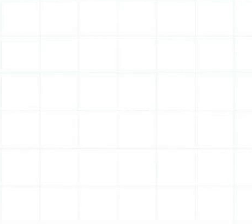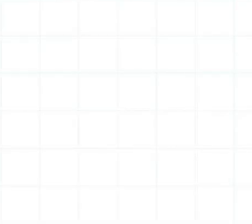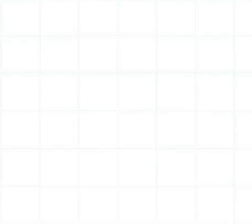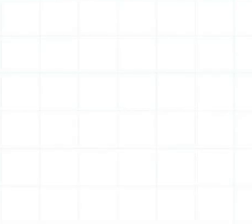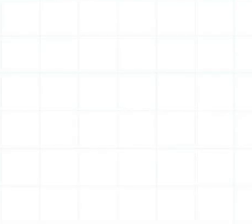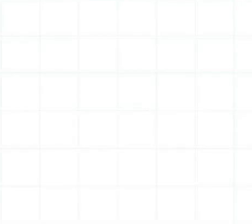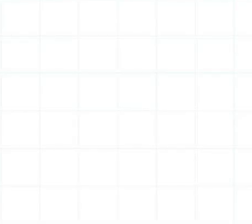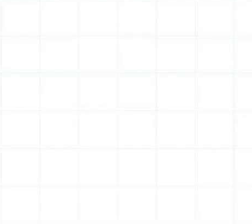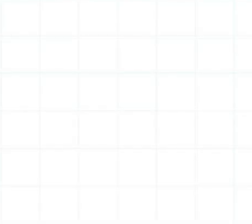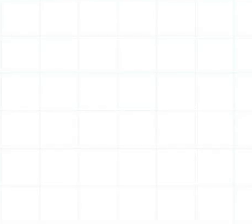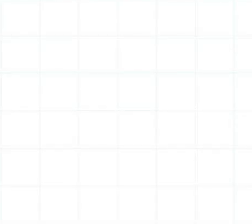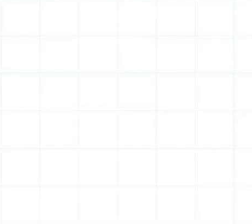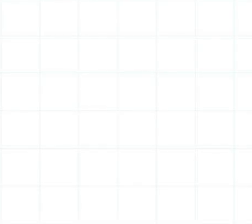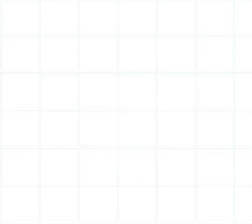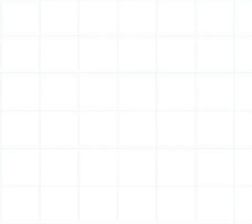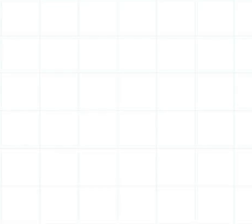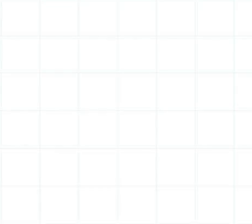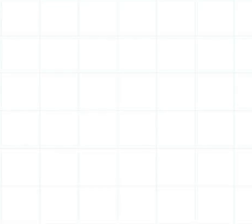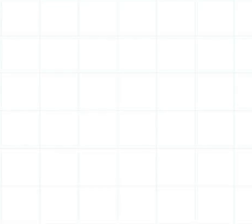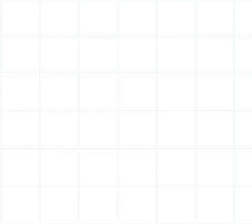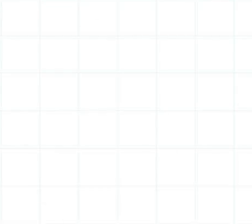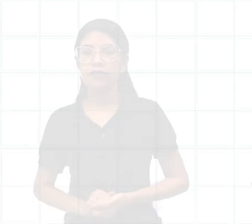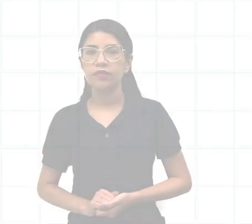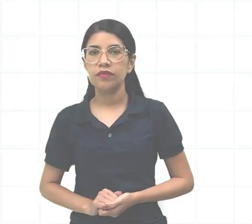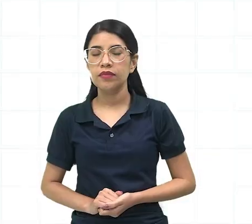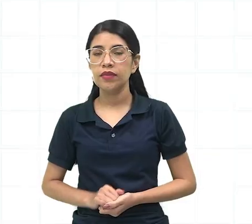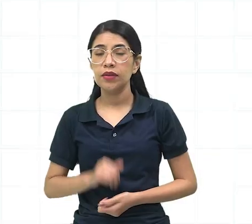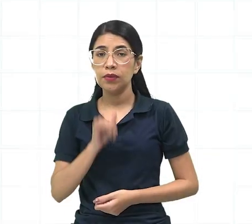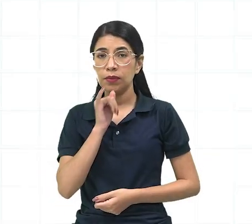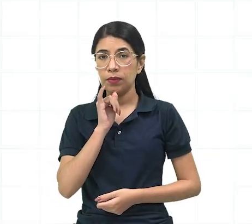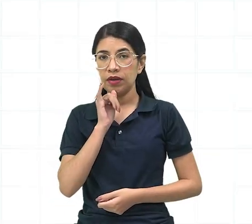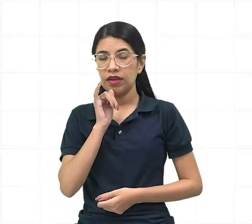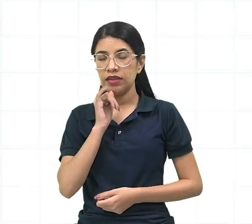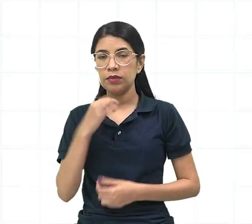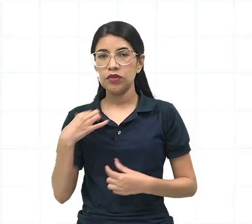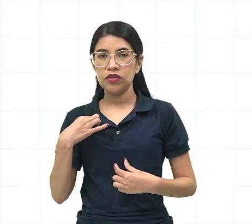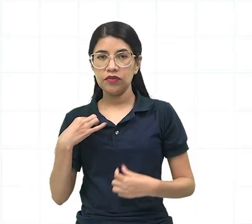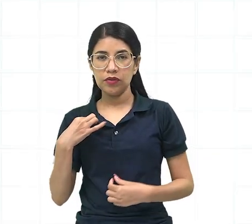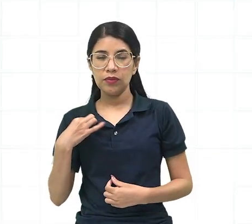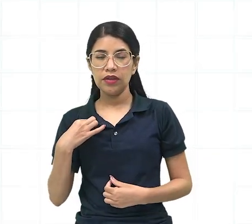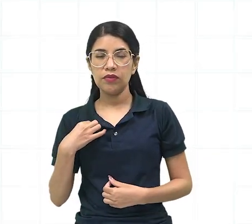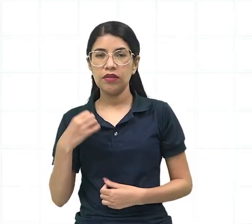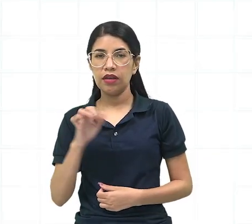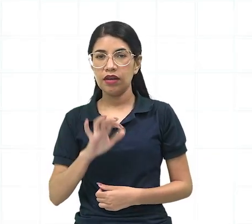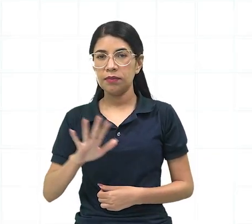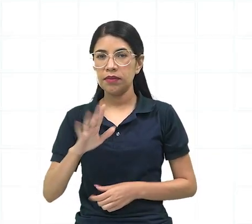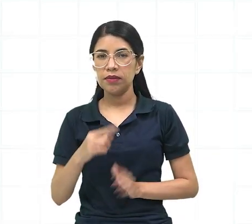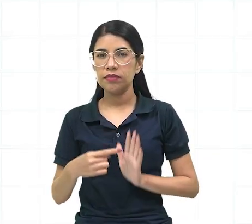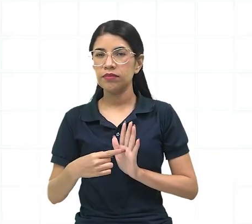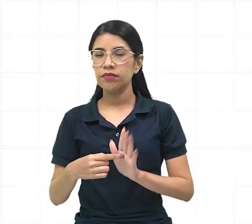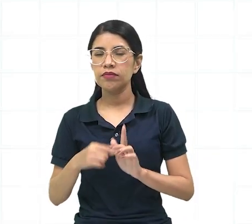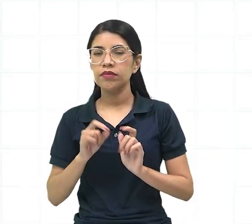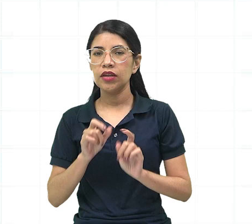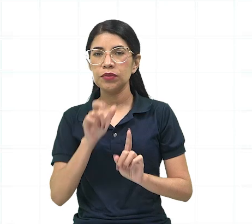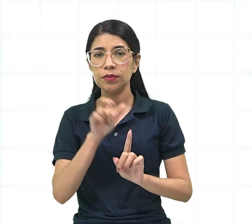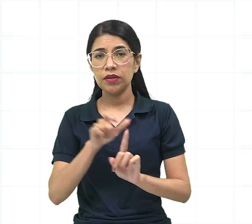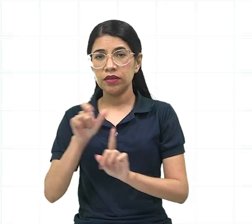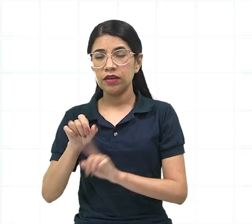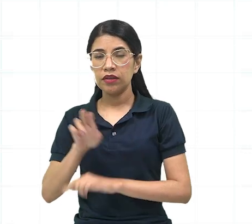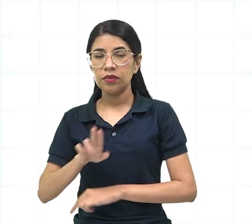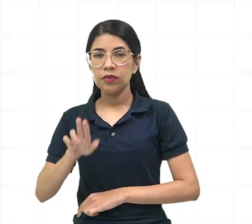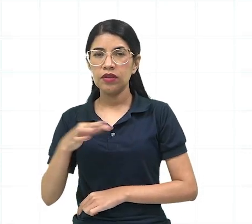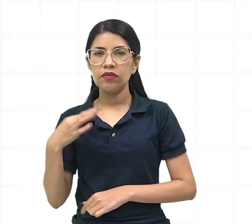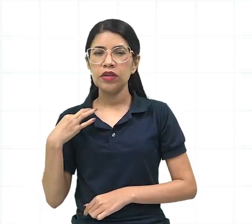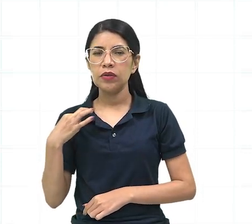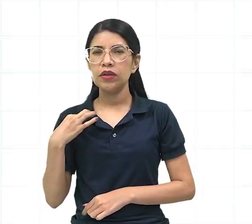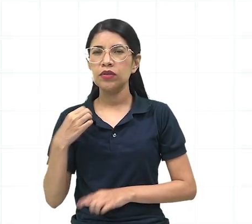figurinos. Olha só, a gente está vendo aqui imagem. Vocês acham que isso aqui é um figurino de uma